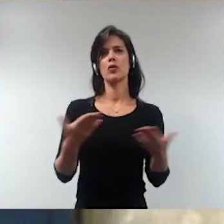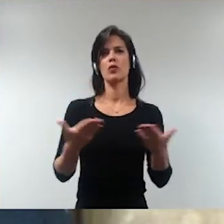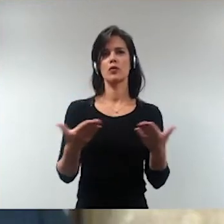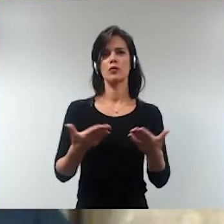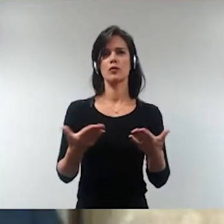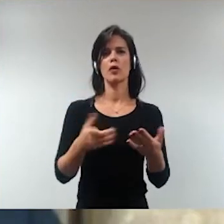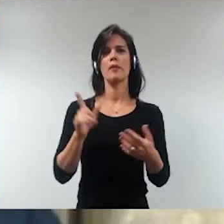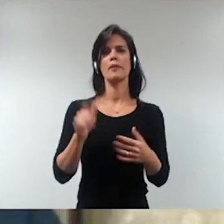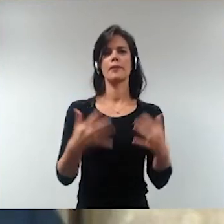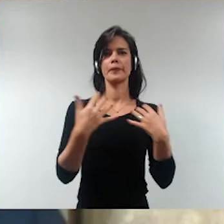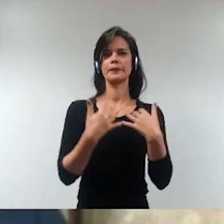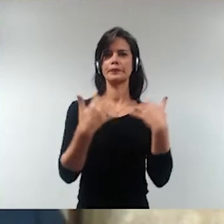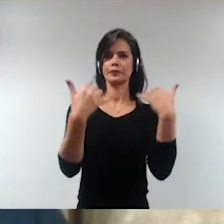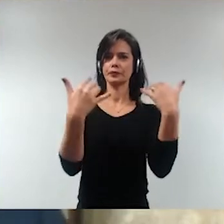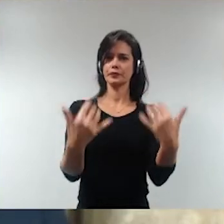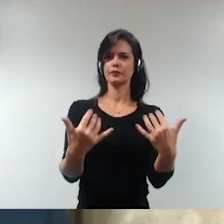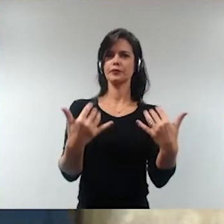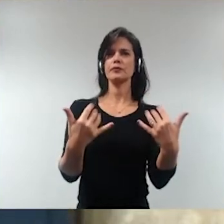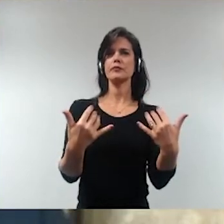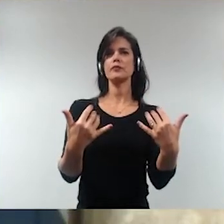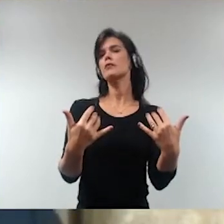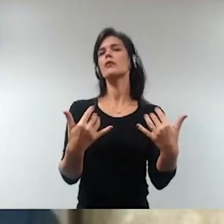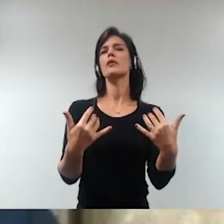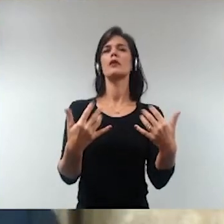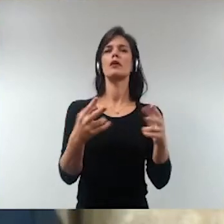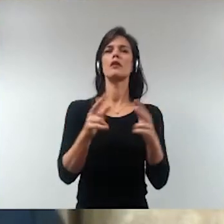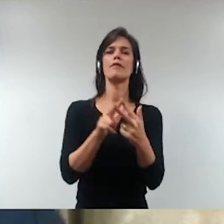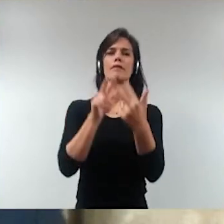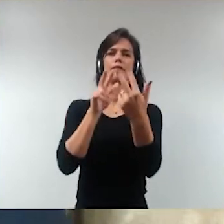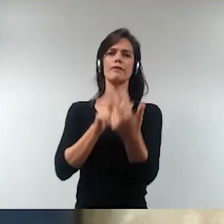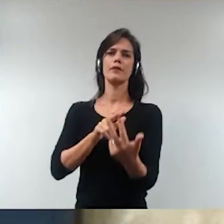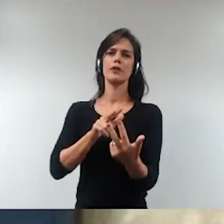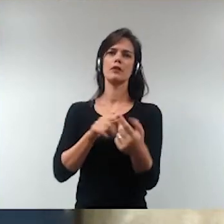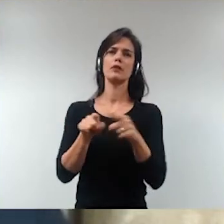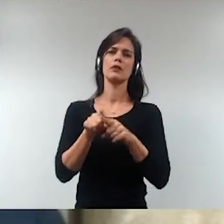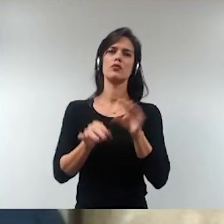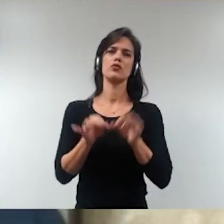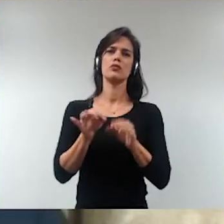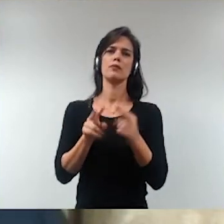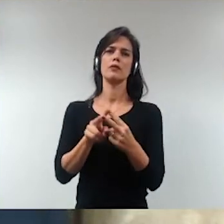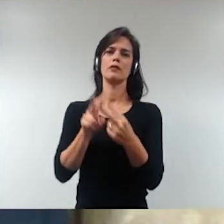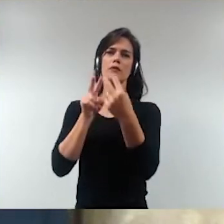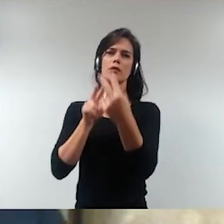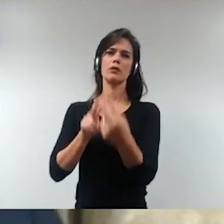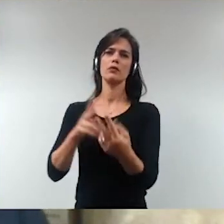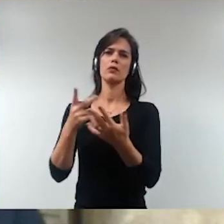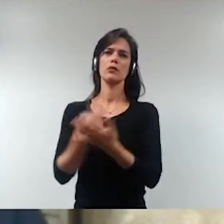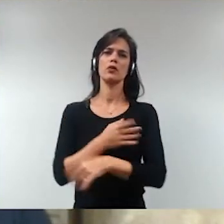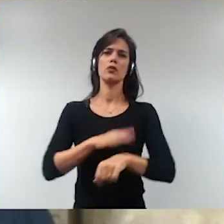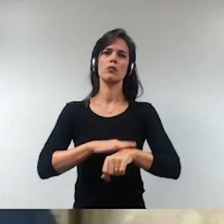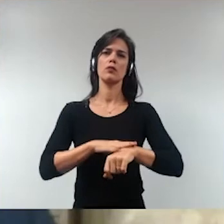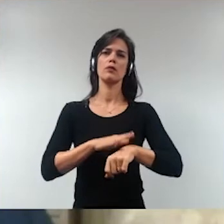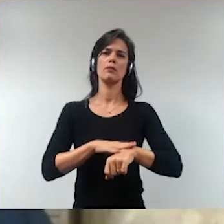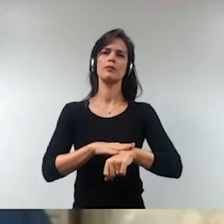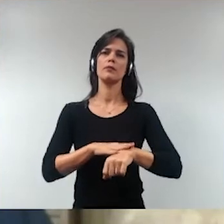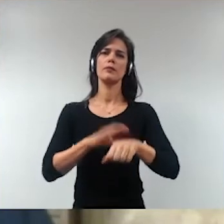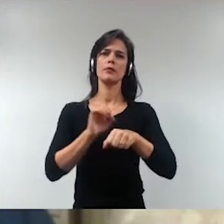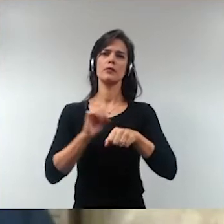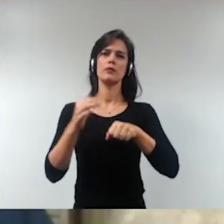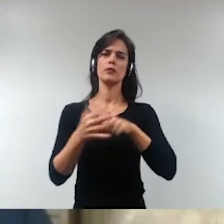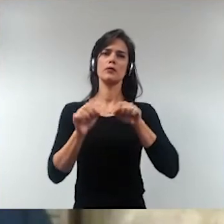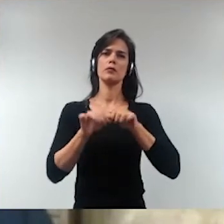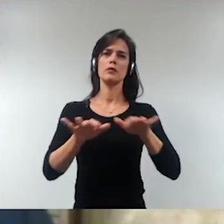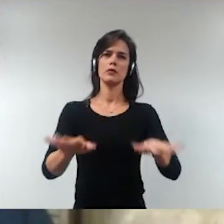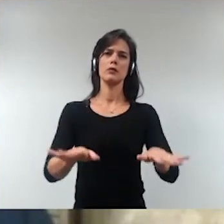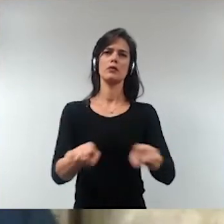das audiências e as sessões telepresenciais, né, os julgamentos virtuais, nesse momento de pandemia e